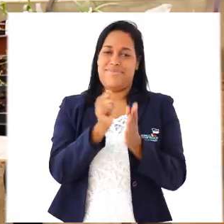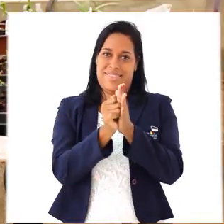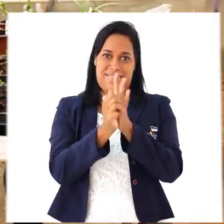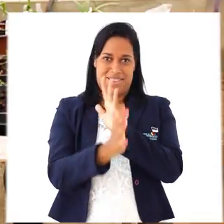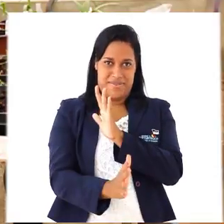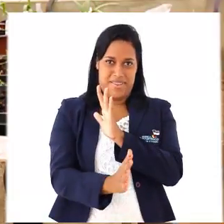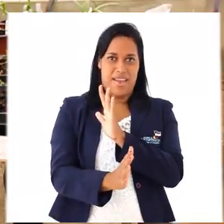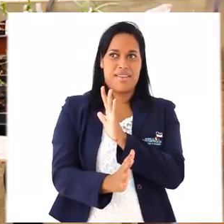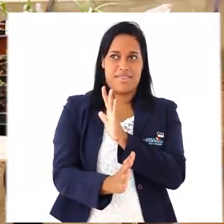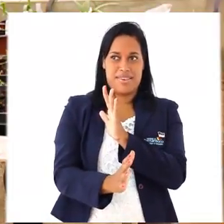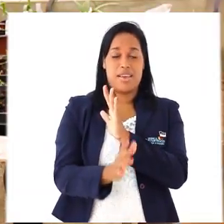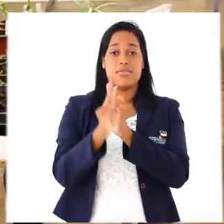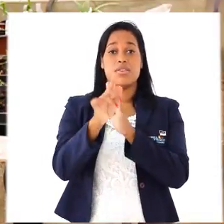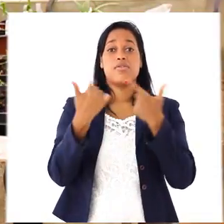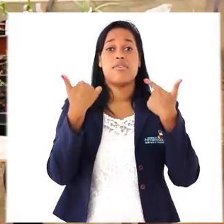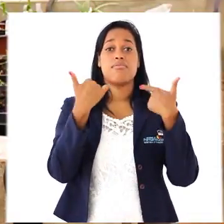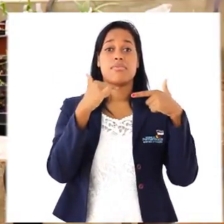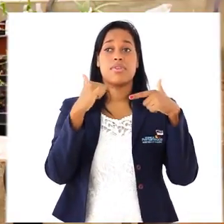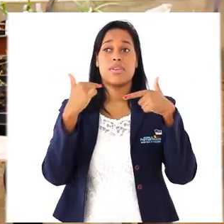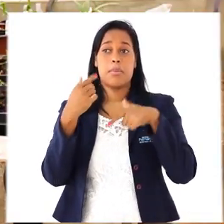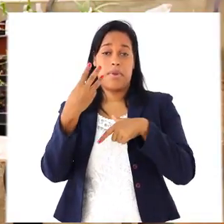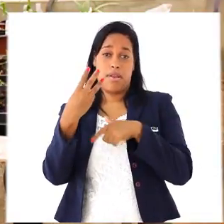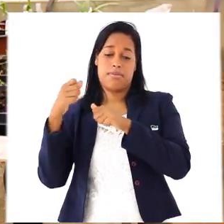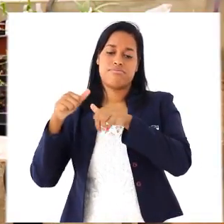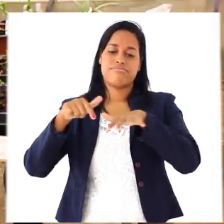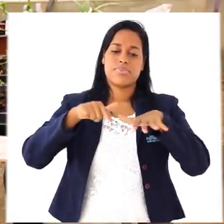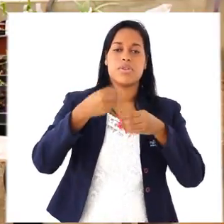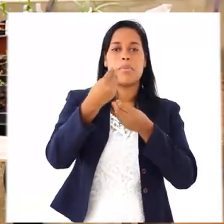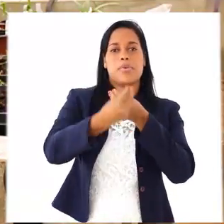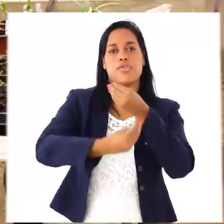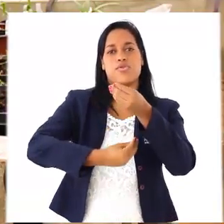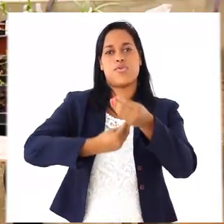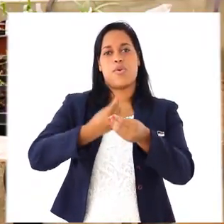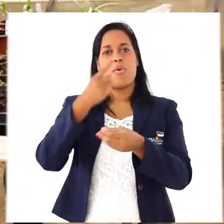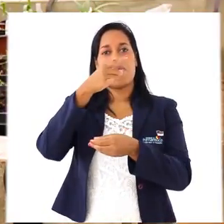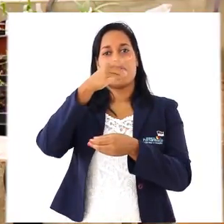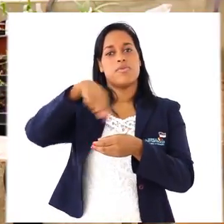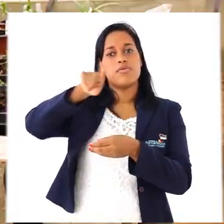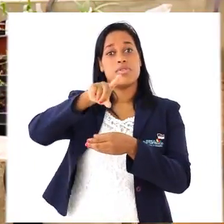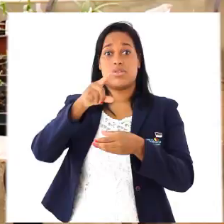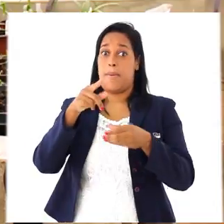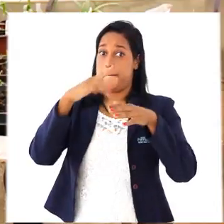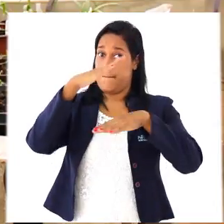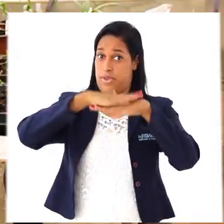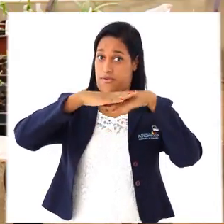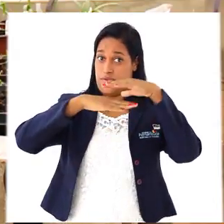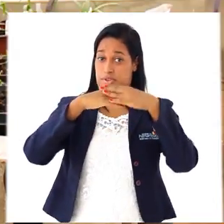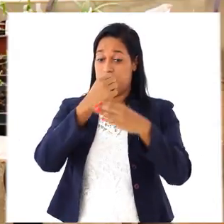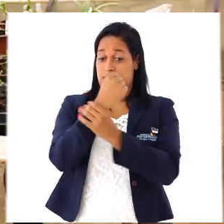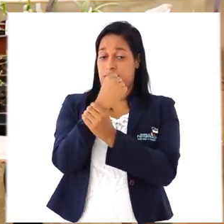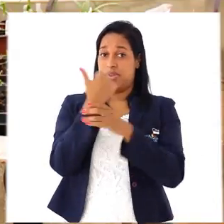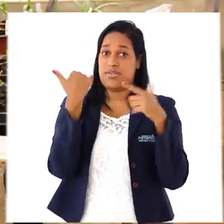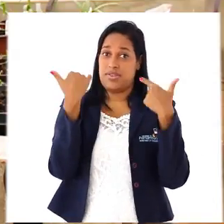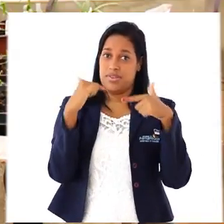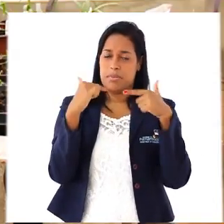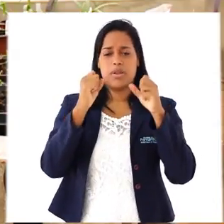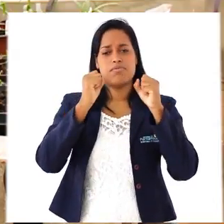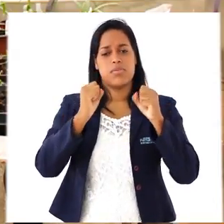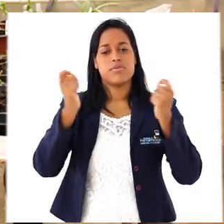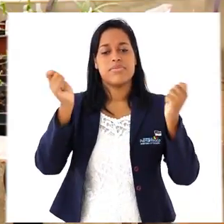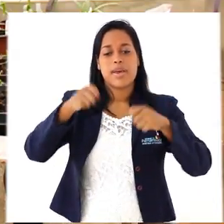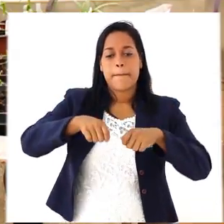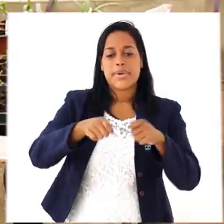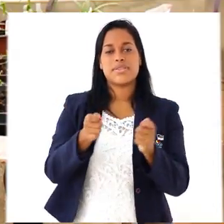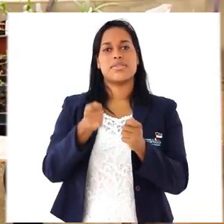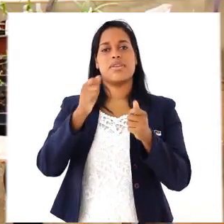atividade. E aí a gente vai tratar durante essas 3 semanas de como você, como técnico de segurança, pode capacitar, pode